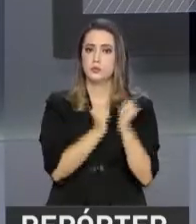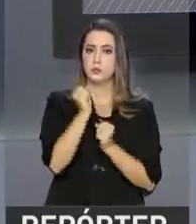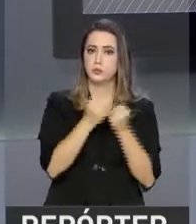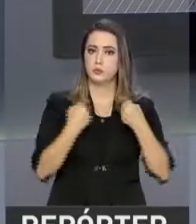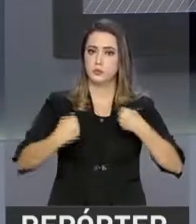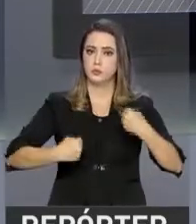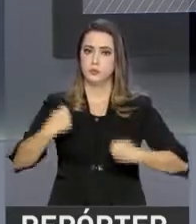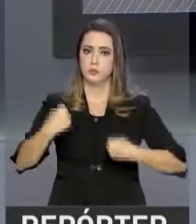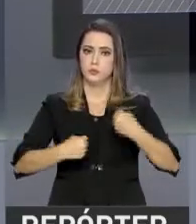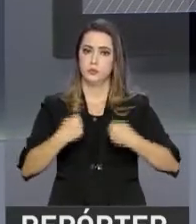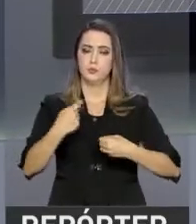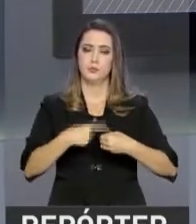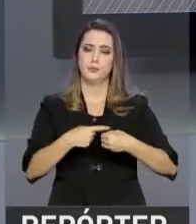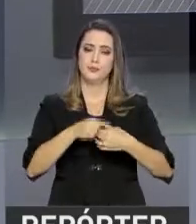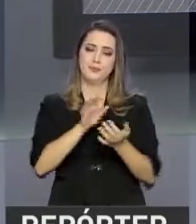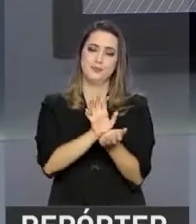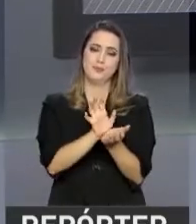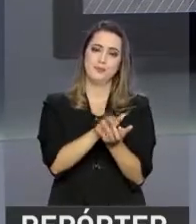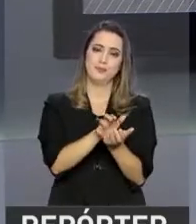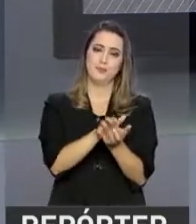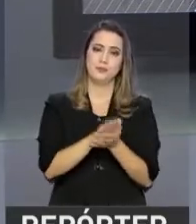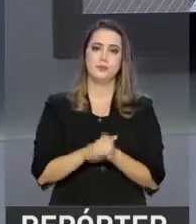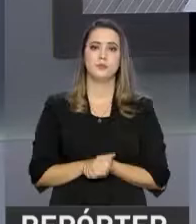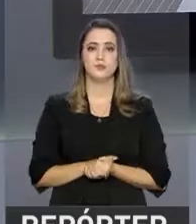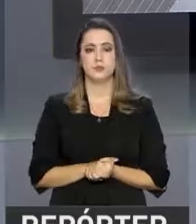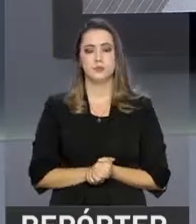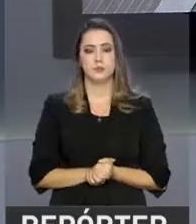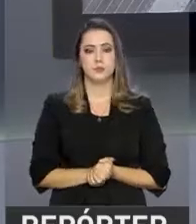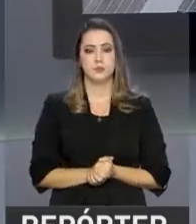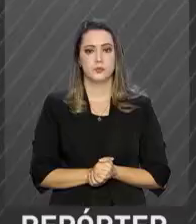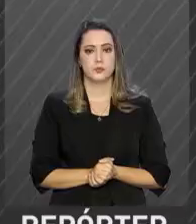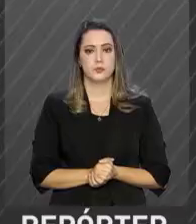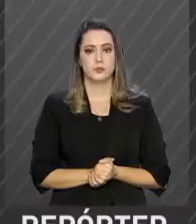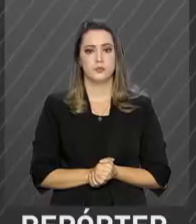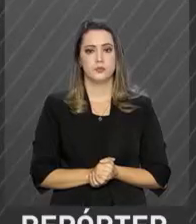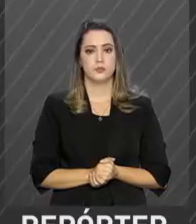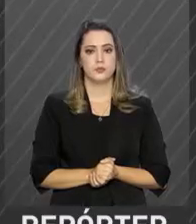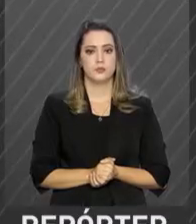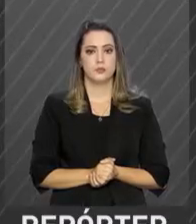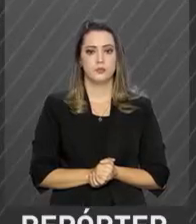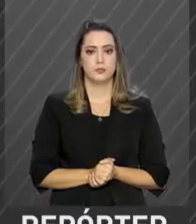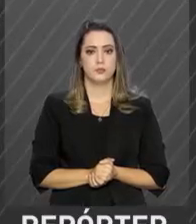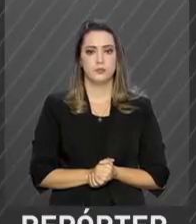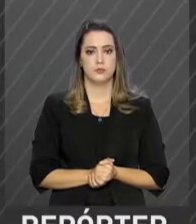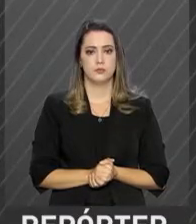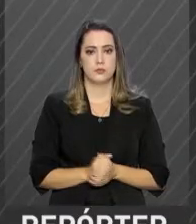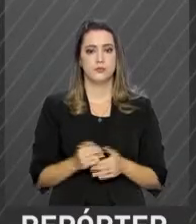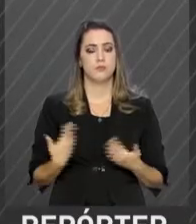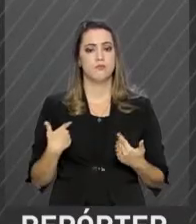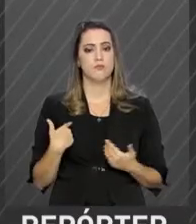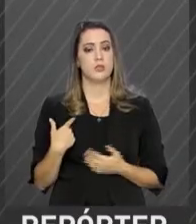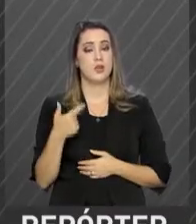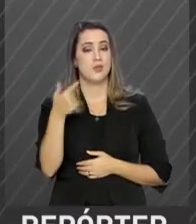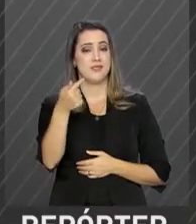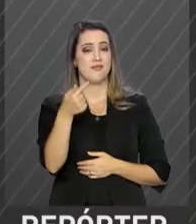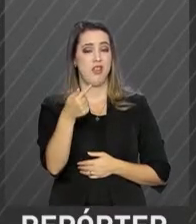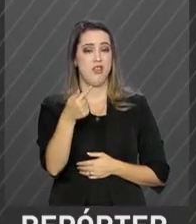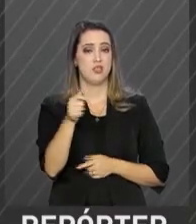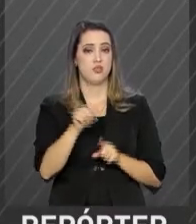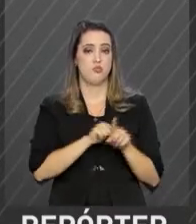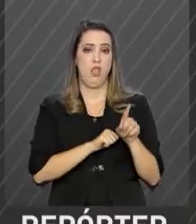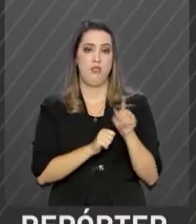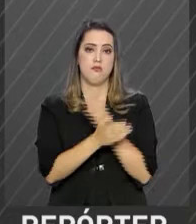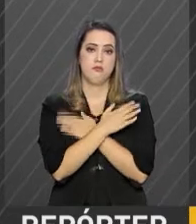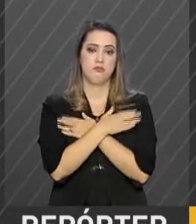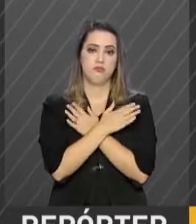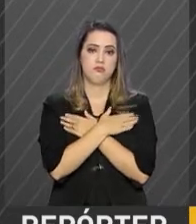da indústria automobilística na região de Goiânia, em Pernambuco. Eu passei 7 meses desempregado. Como eu